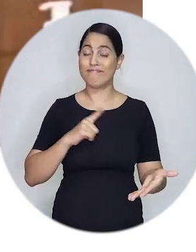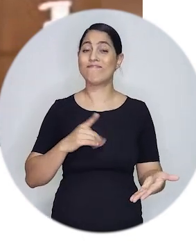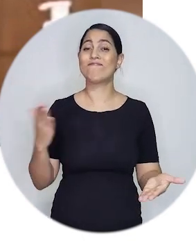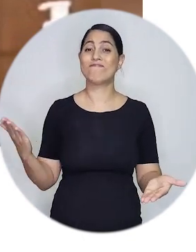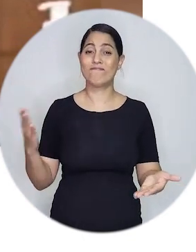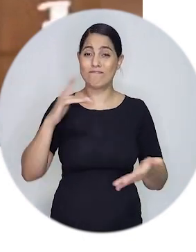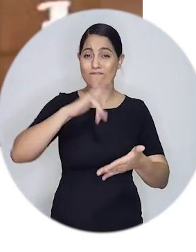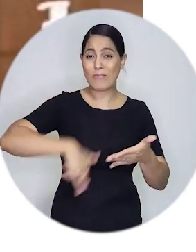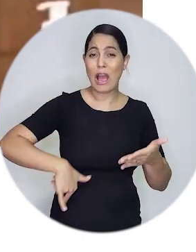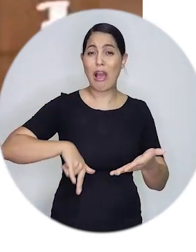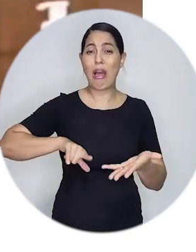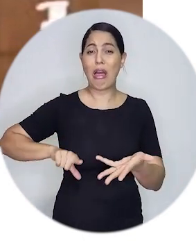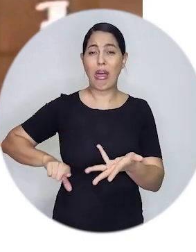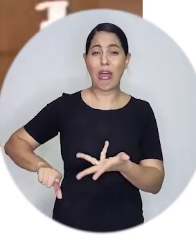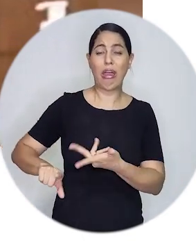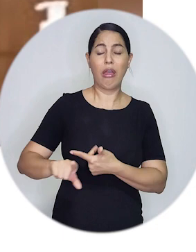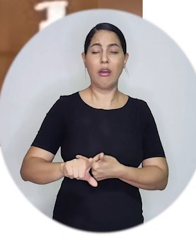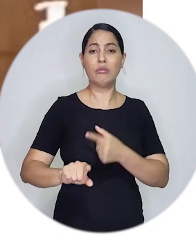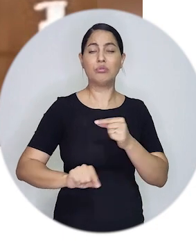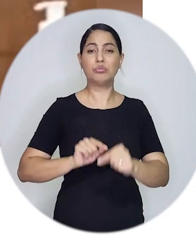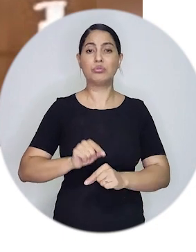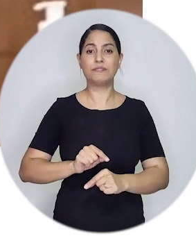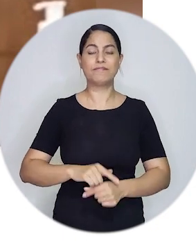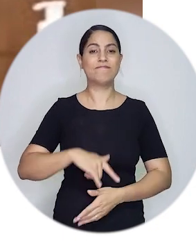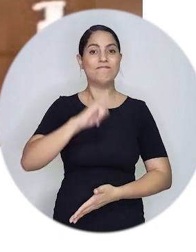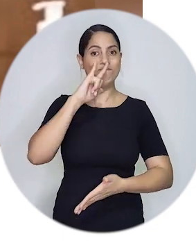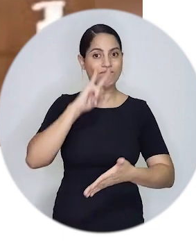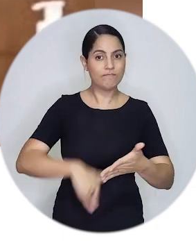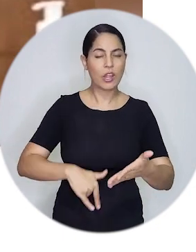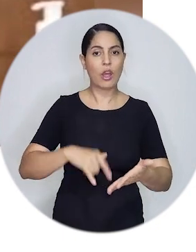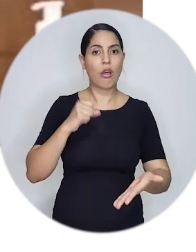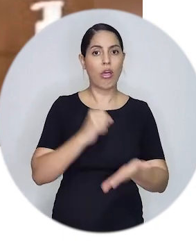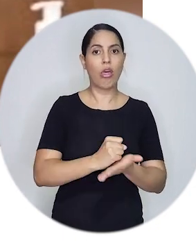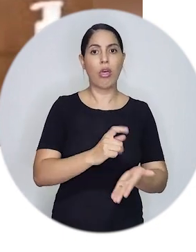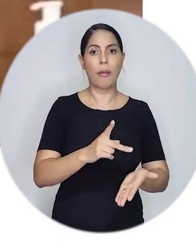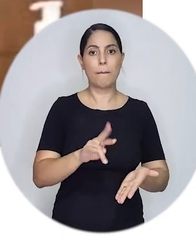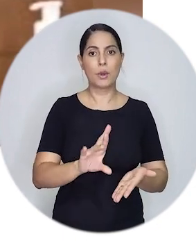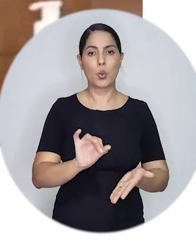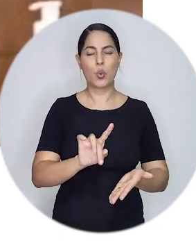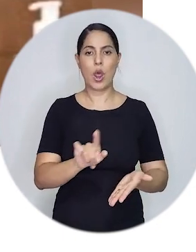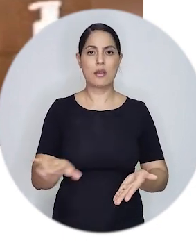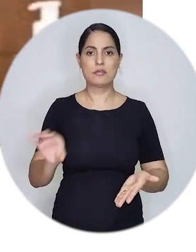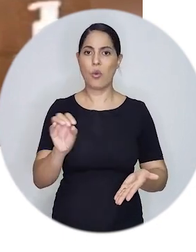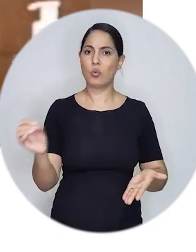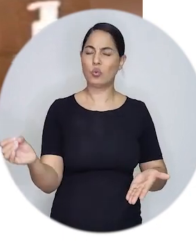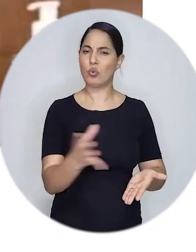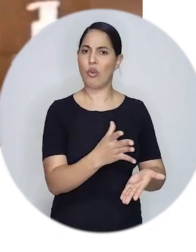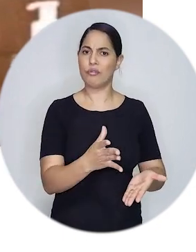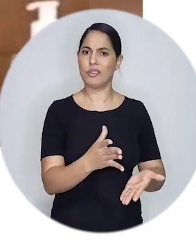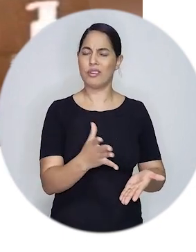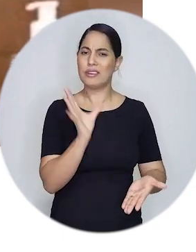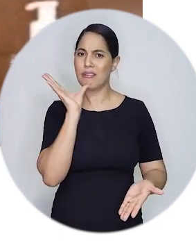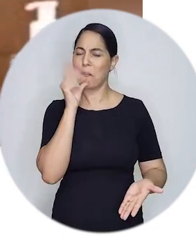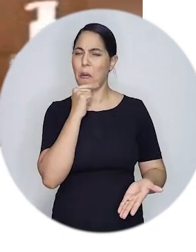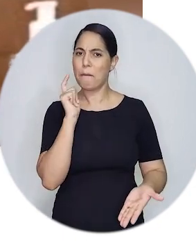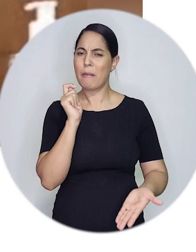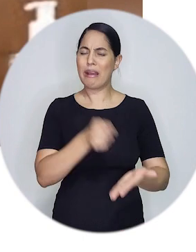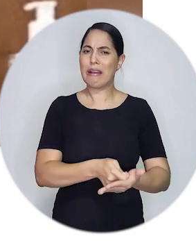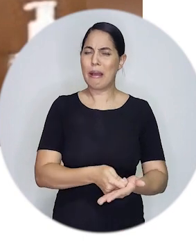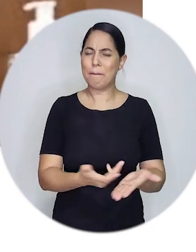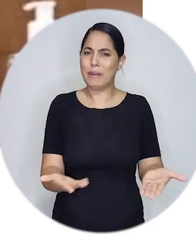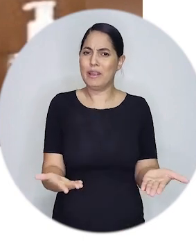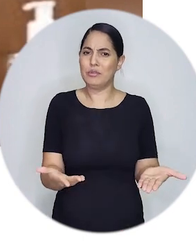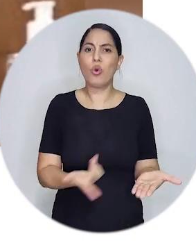a exigência de documentação ao advogado de forma ilegal, como nova procuração e demora no pagamento dos alvarás. Queremos